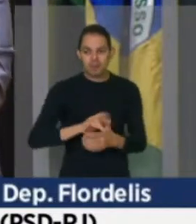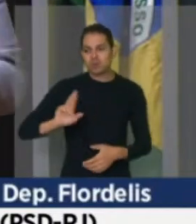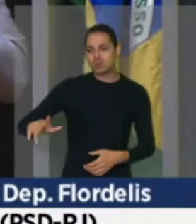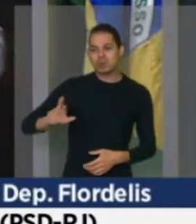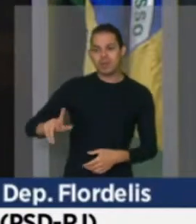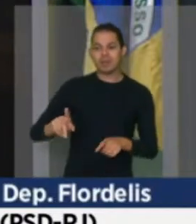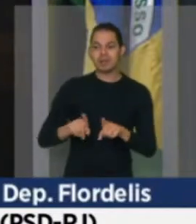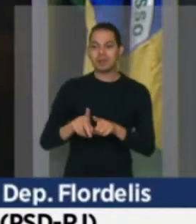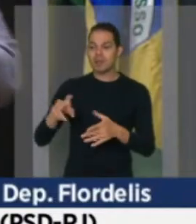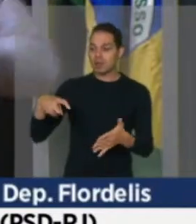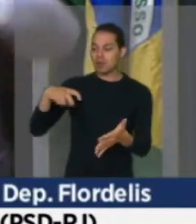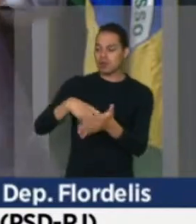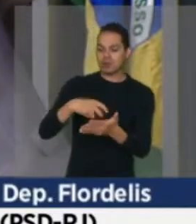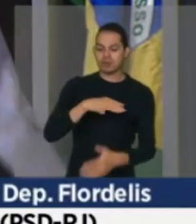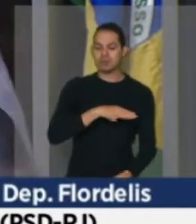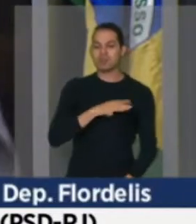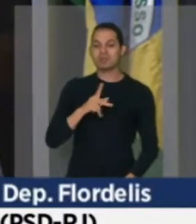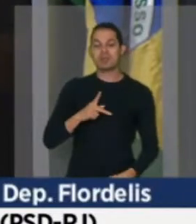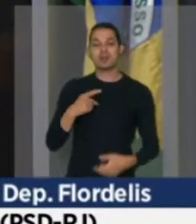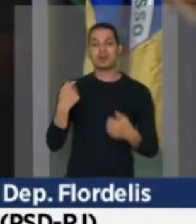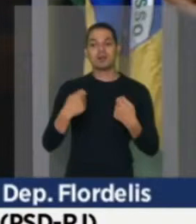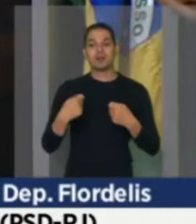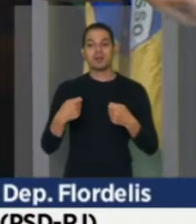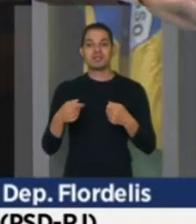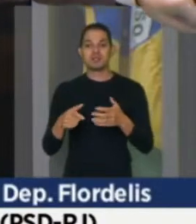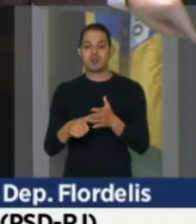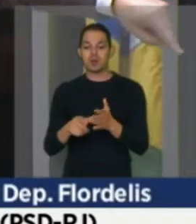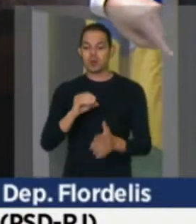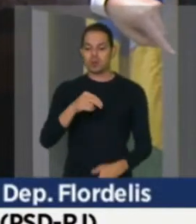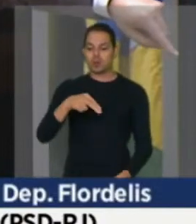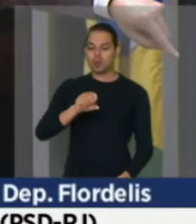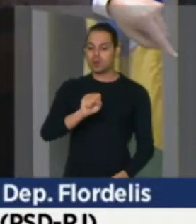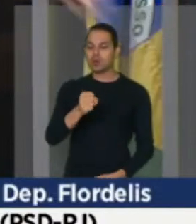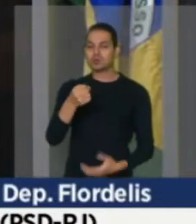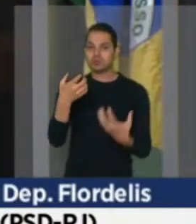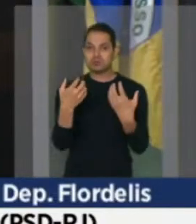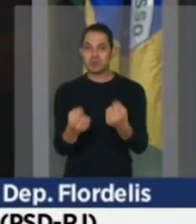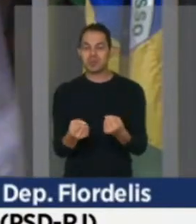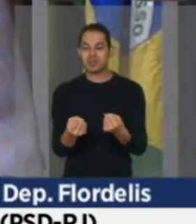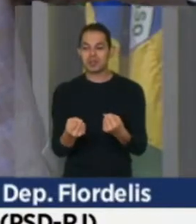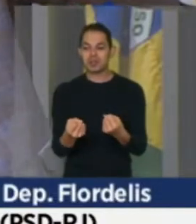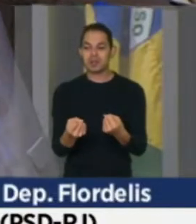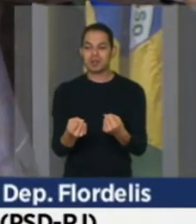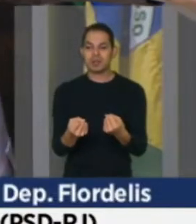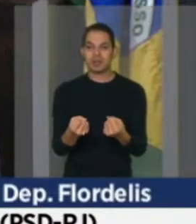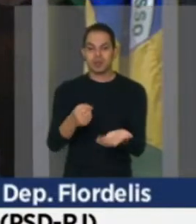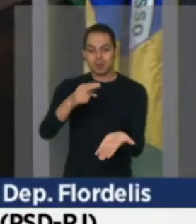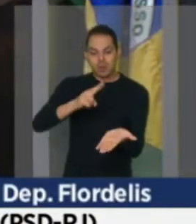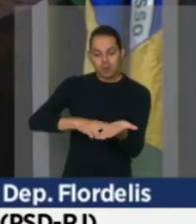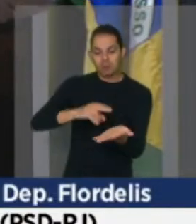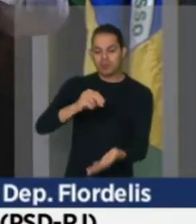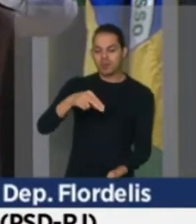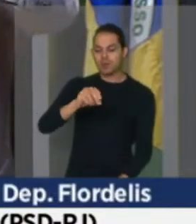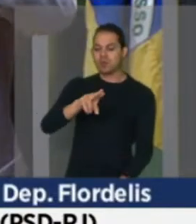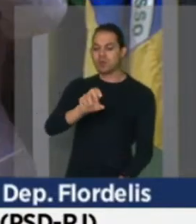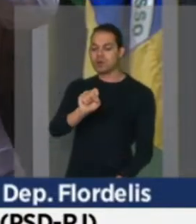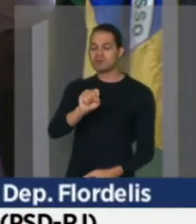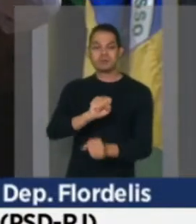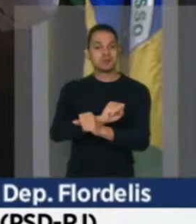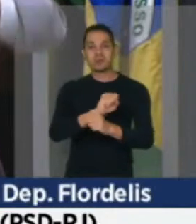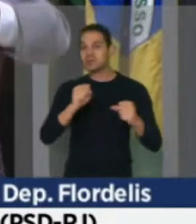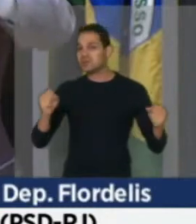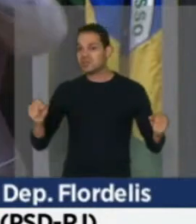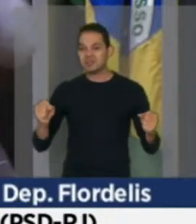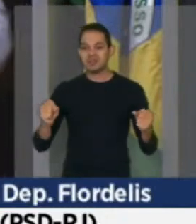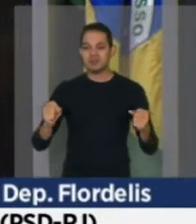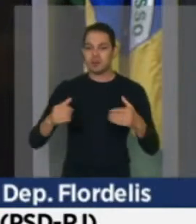condenada, o Ministério Público tem que cumprir com aquele ônus. E não tem como cumprir com aquele ônus, não vai cumprir, não